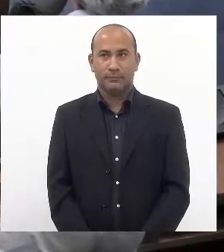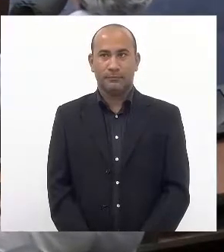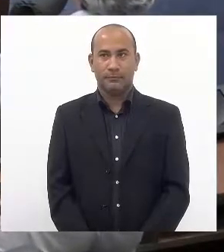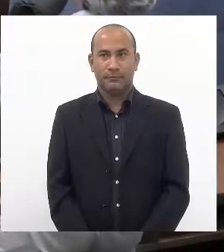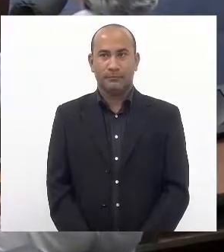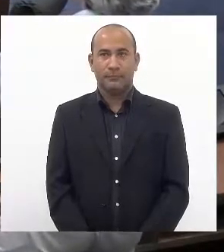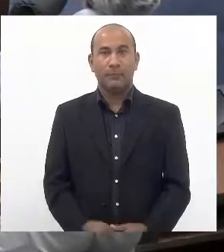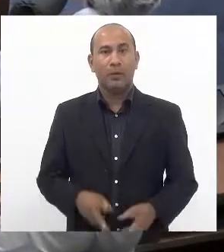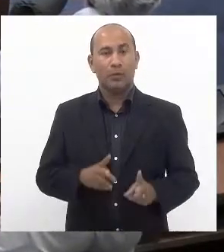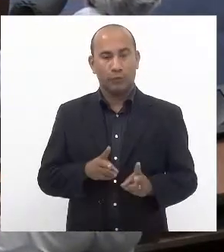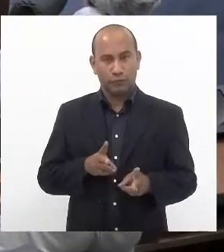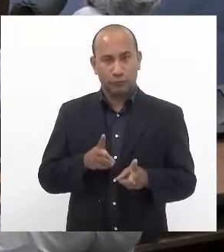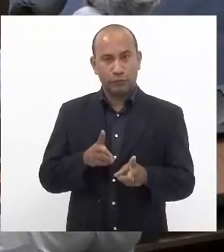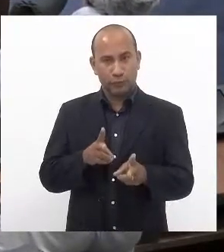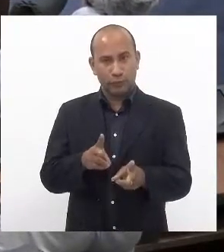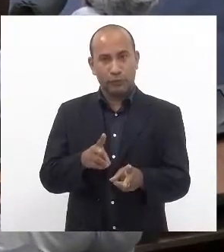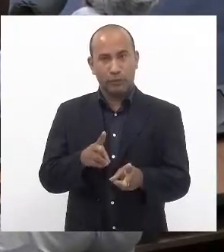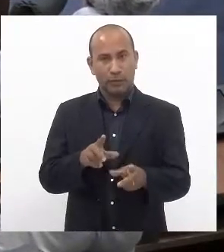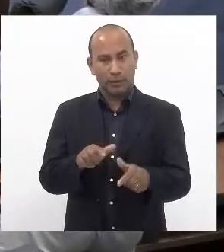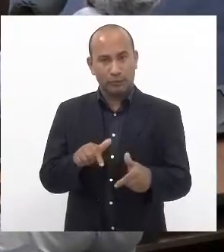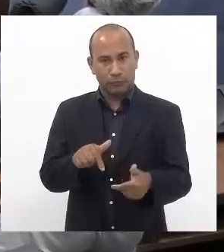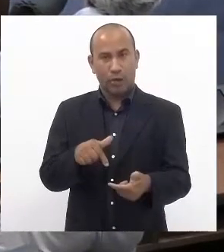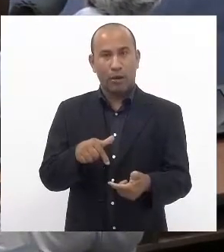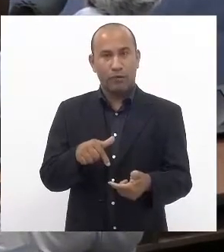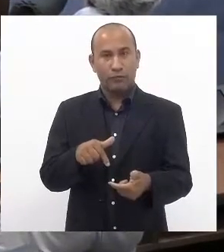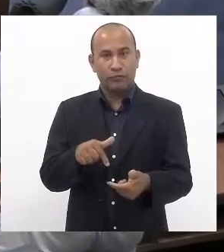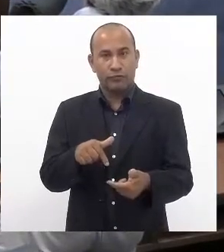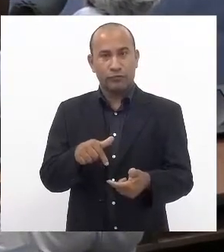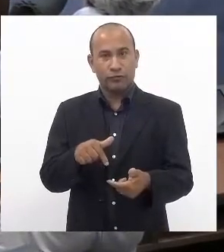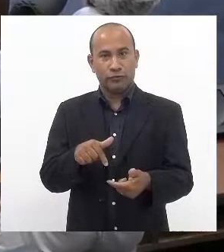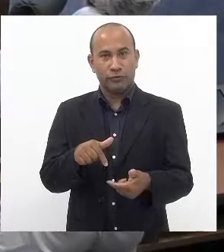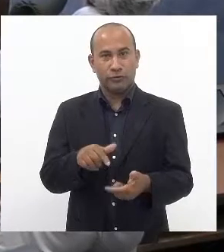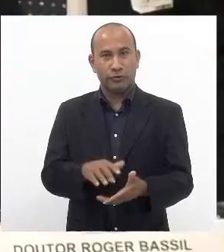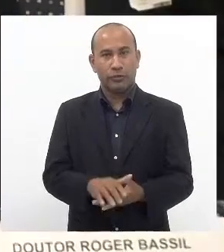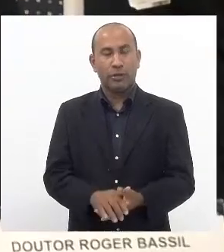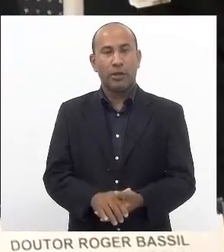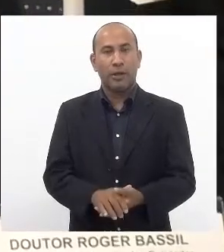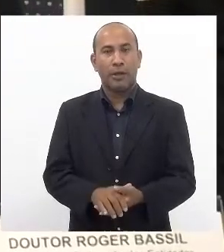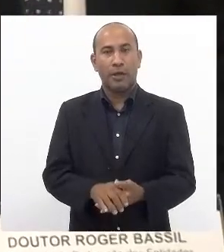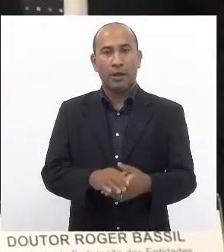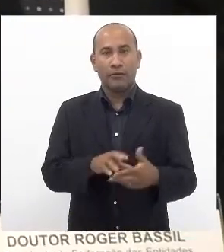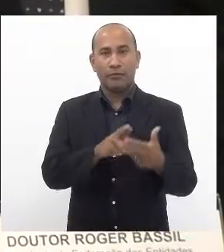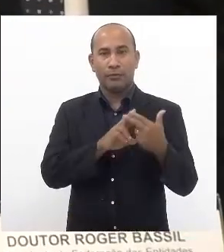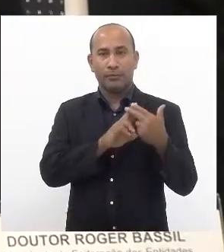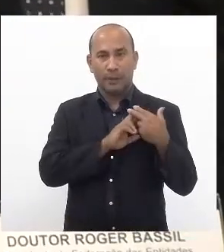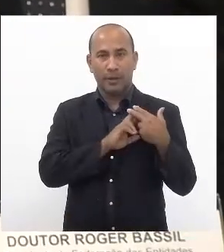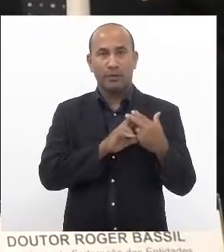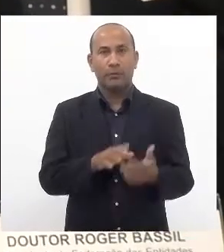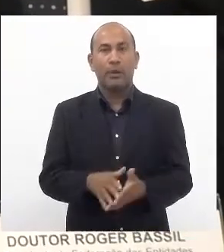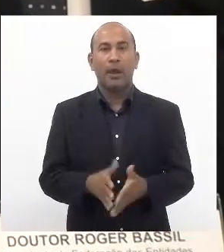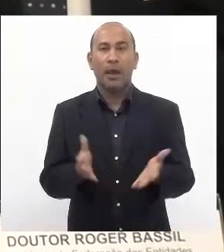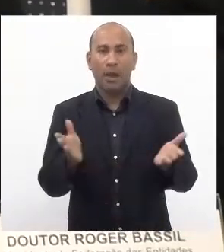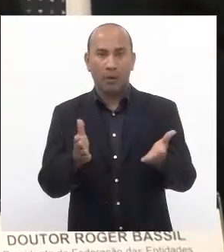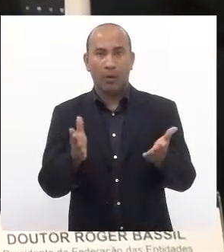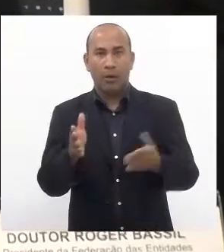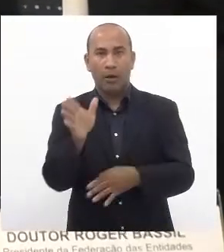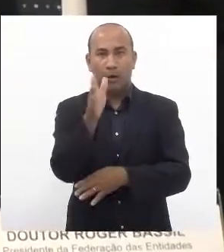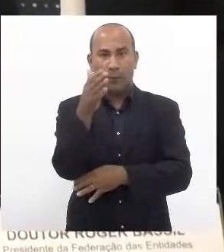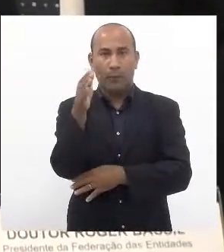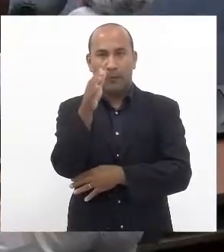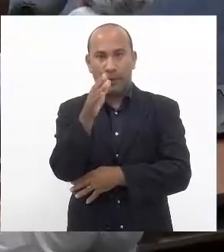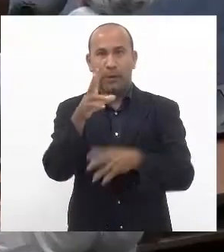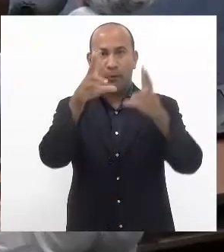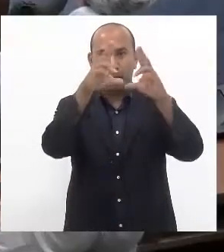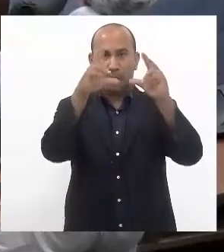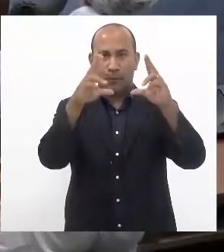Continuem em posição de respeito para ouvirmos o hino do Líbano, em deferência ao nosso